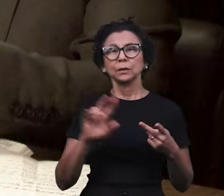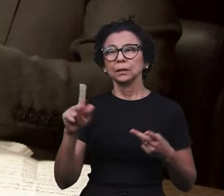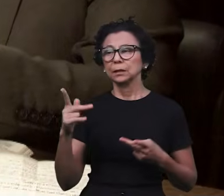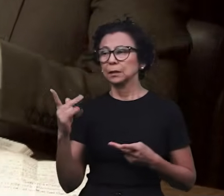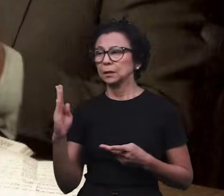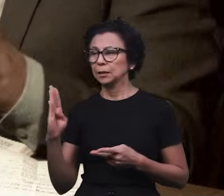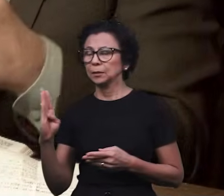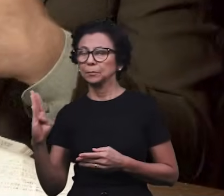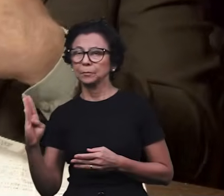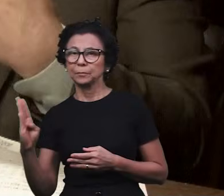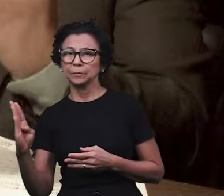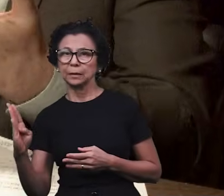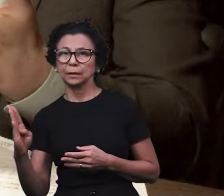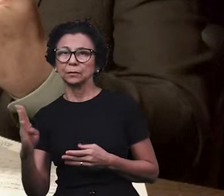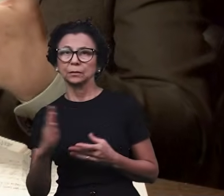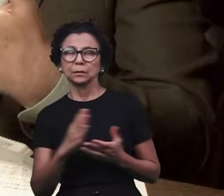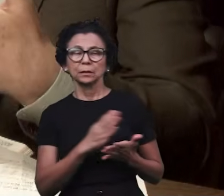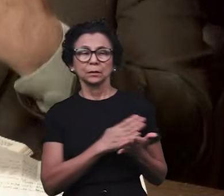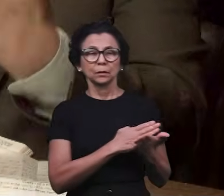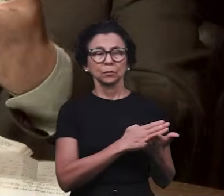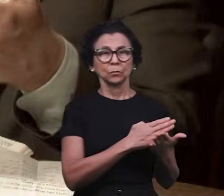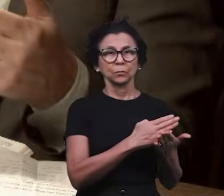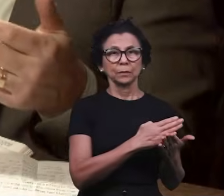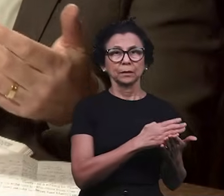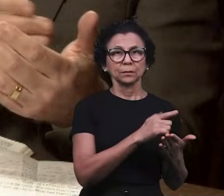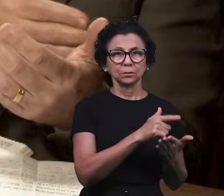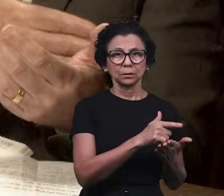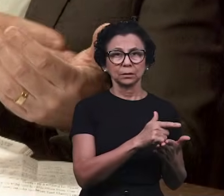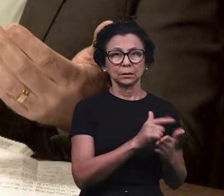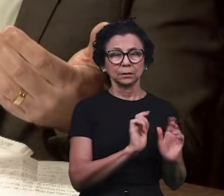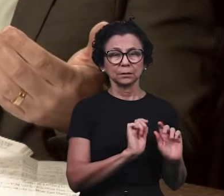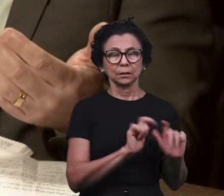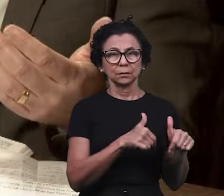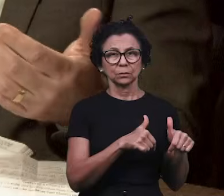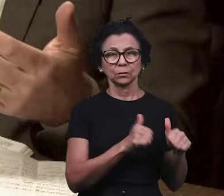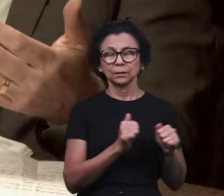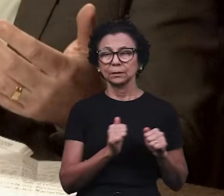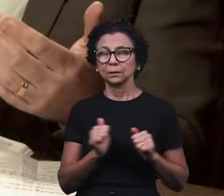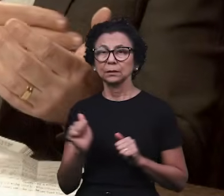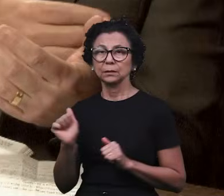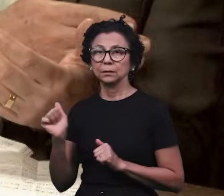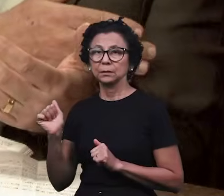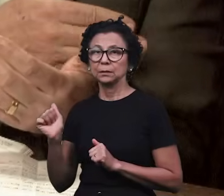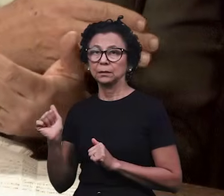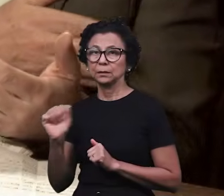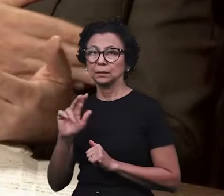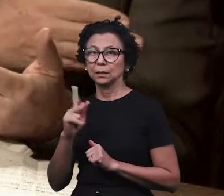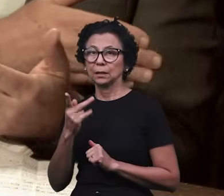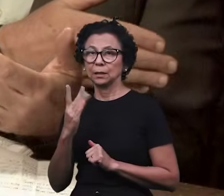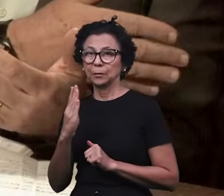se cumprindo ali na figura do Senhor Jesus, que é